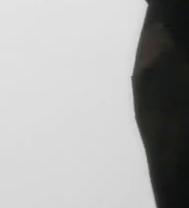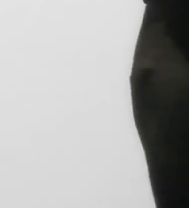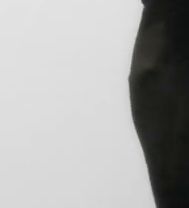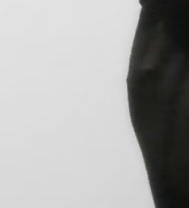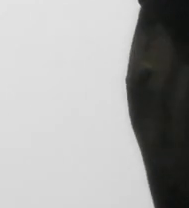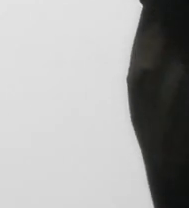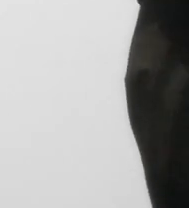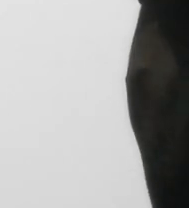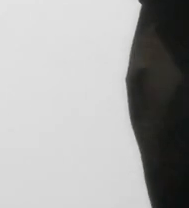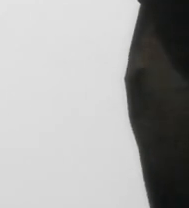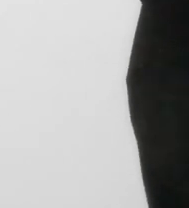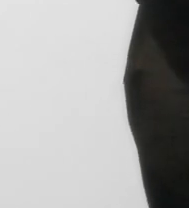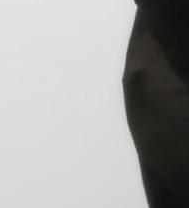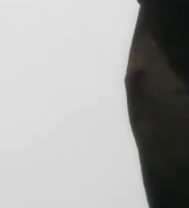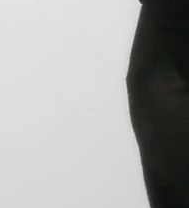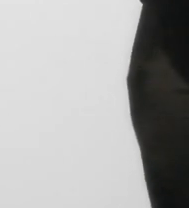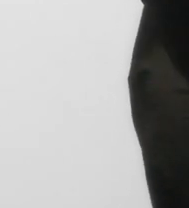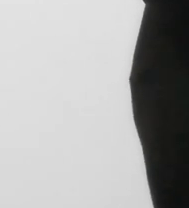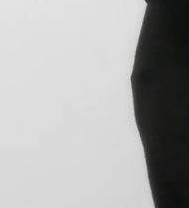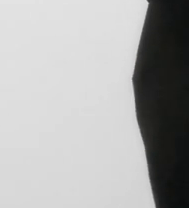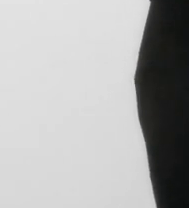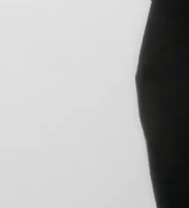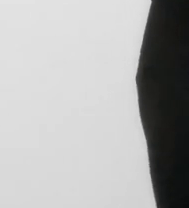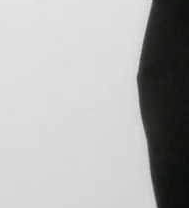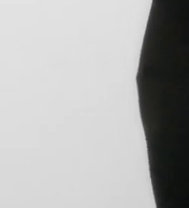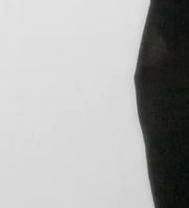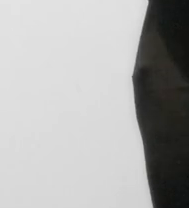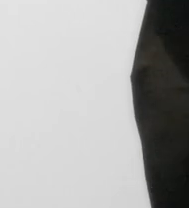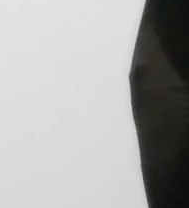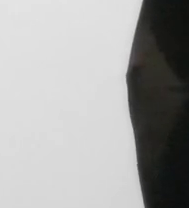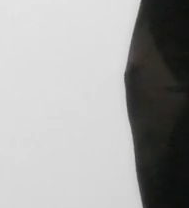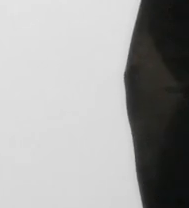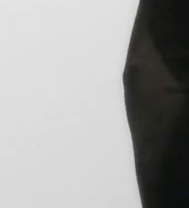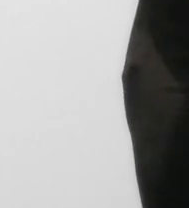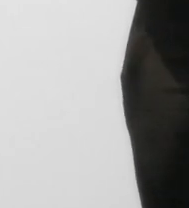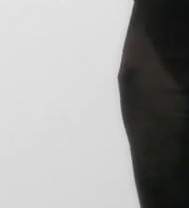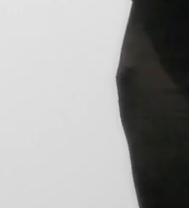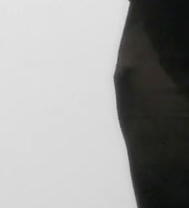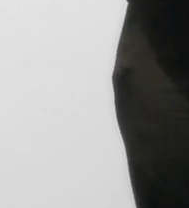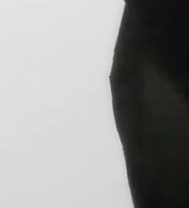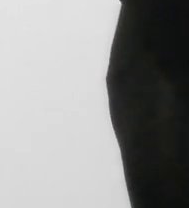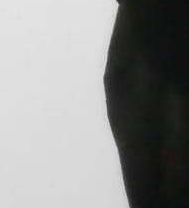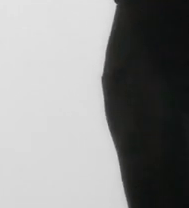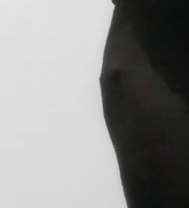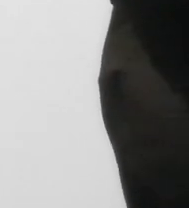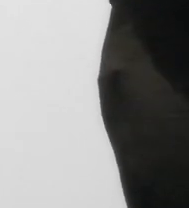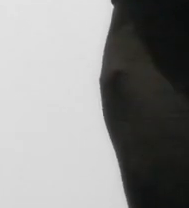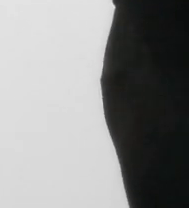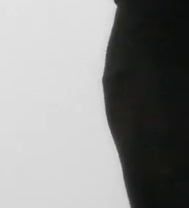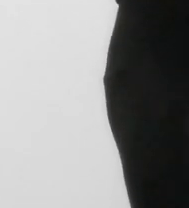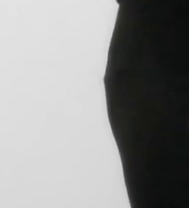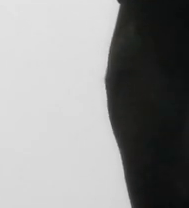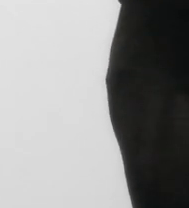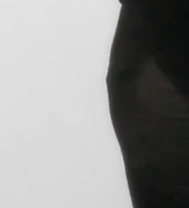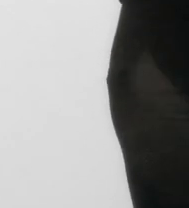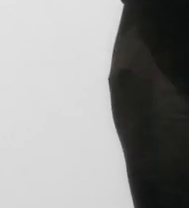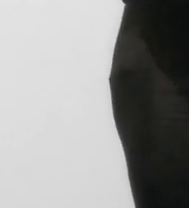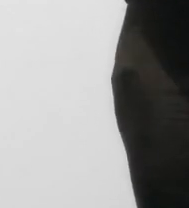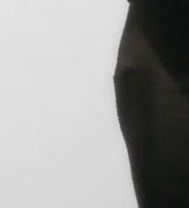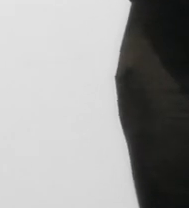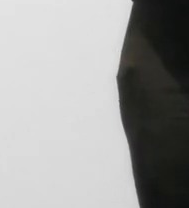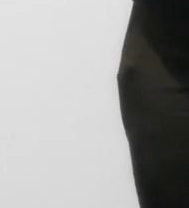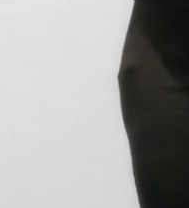Judiciário eu tenho aqui uma proposta tá eh Deputado a gente precisa de capacitação capacitar não não